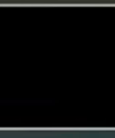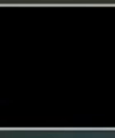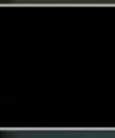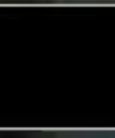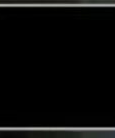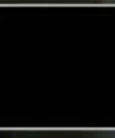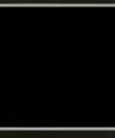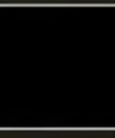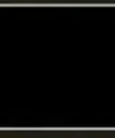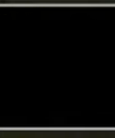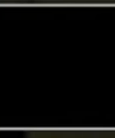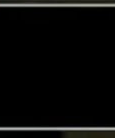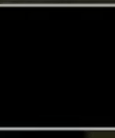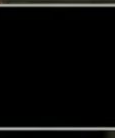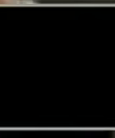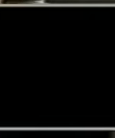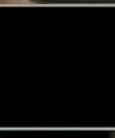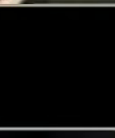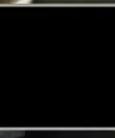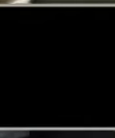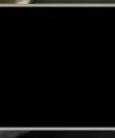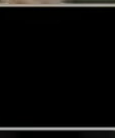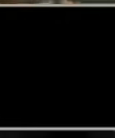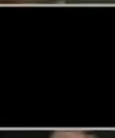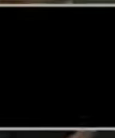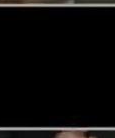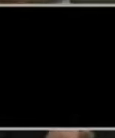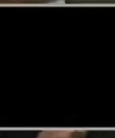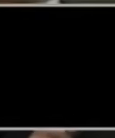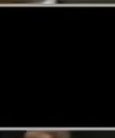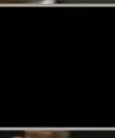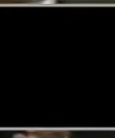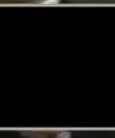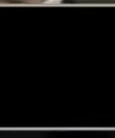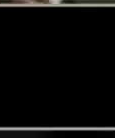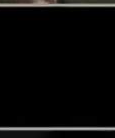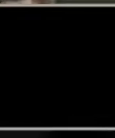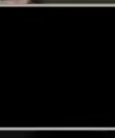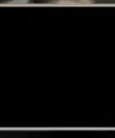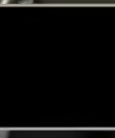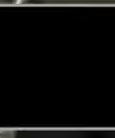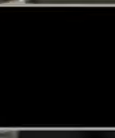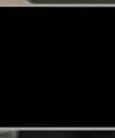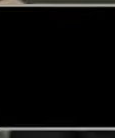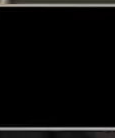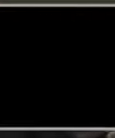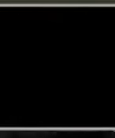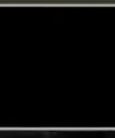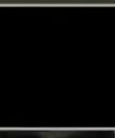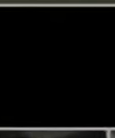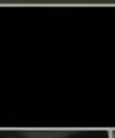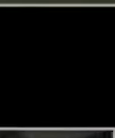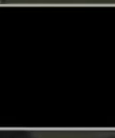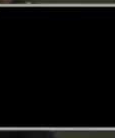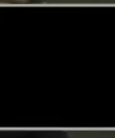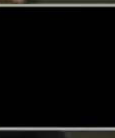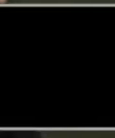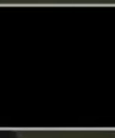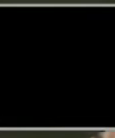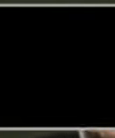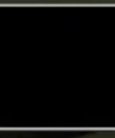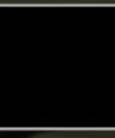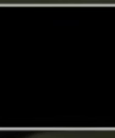brincadeira da alegria da festa da oração do lúdico do abraço do beijo do elogio